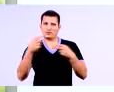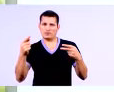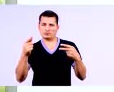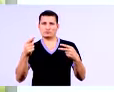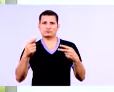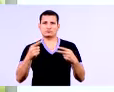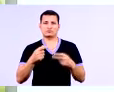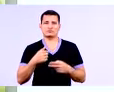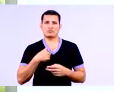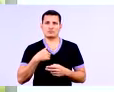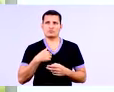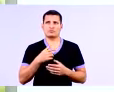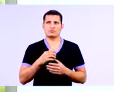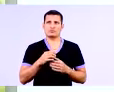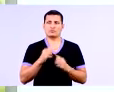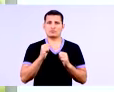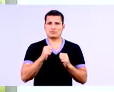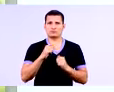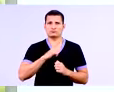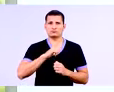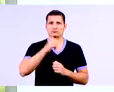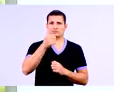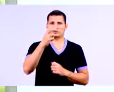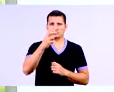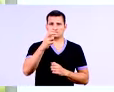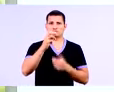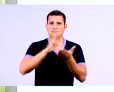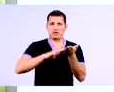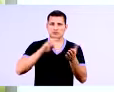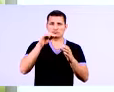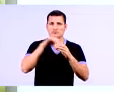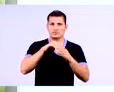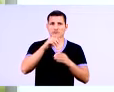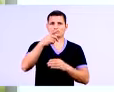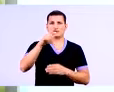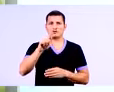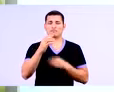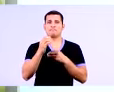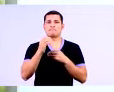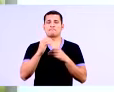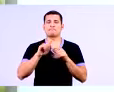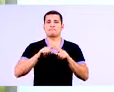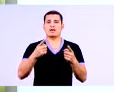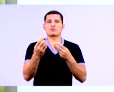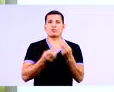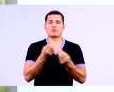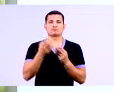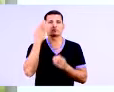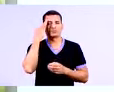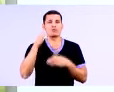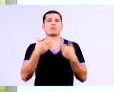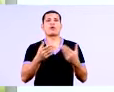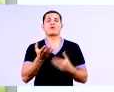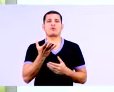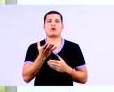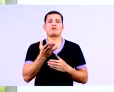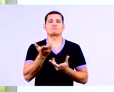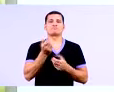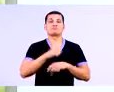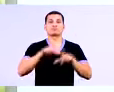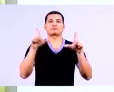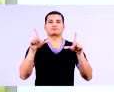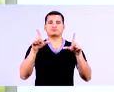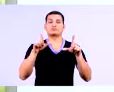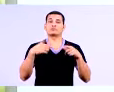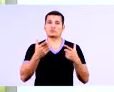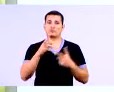Afinal, eu posso ter 15 métodos dentro de uma página, mas como eu saberei qual eu quero executar? Esse vínculo, então,